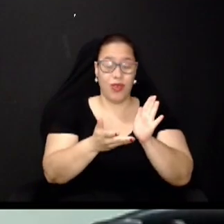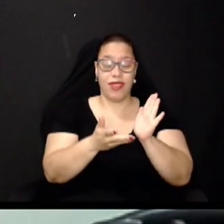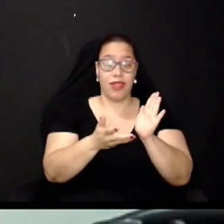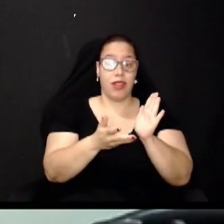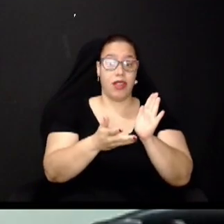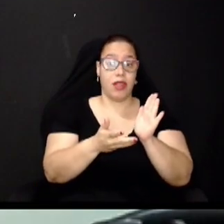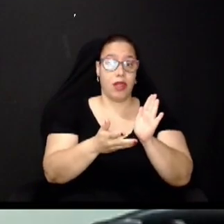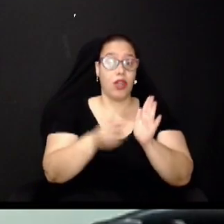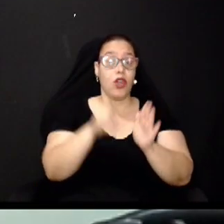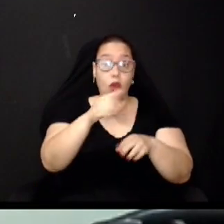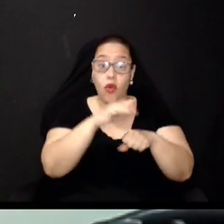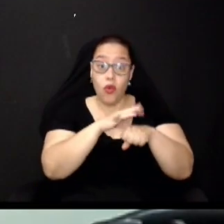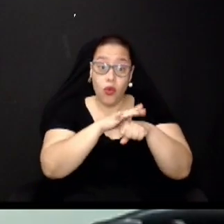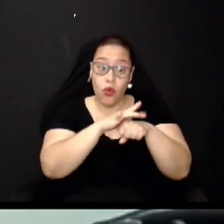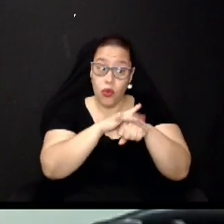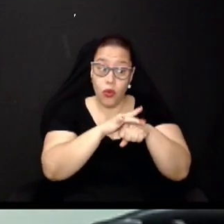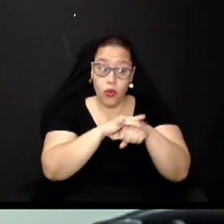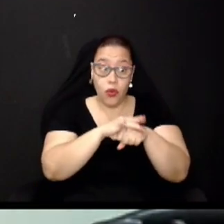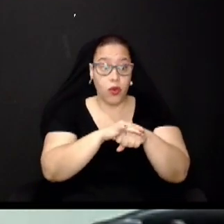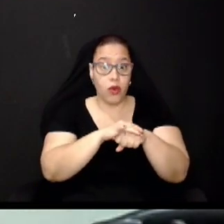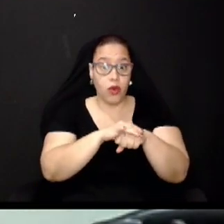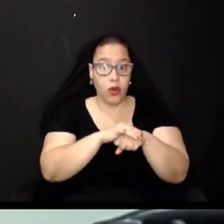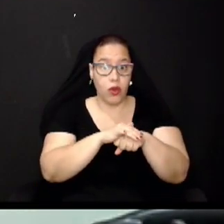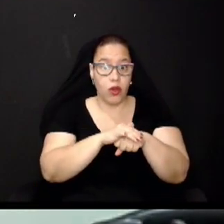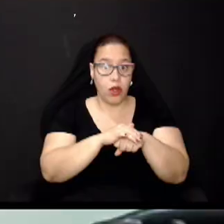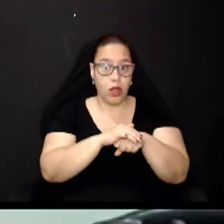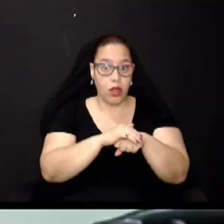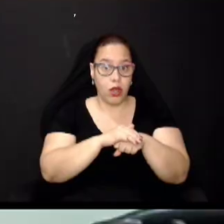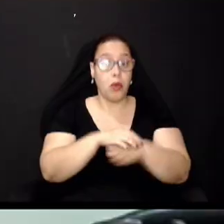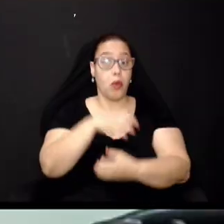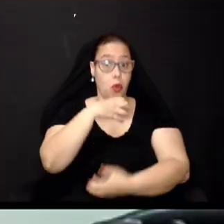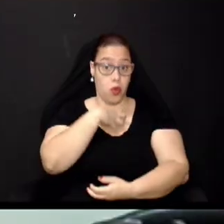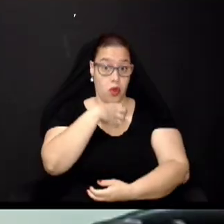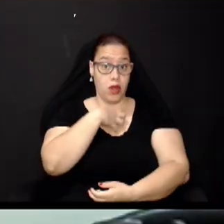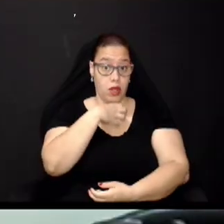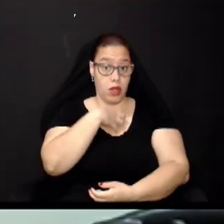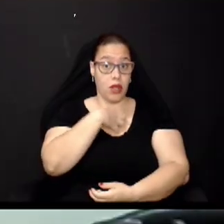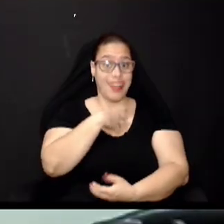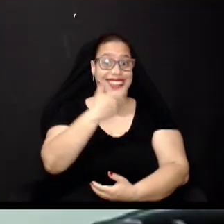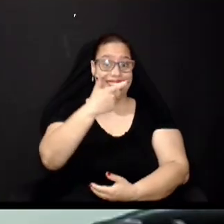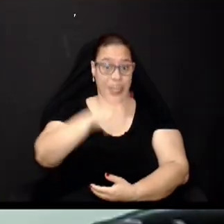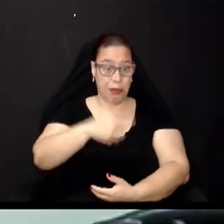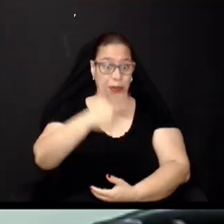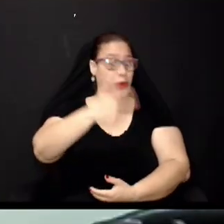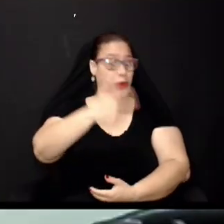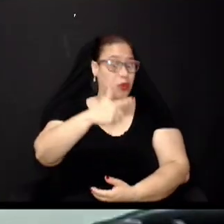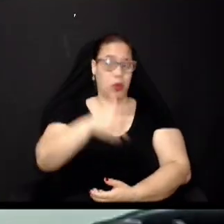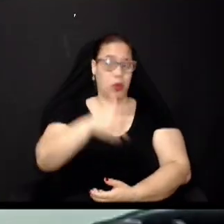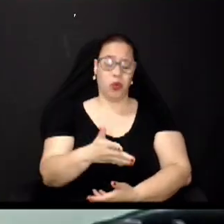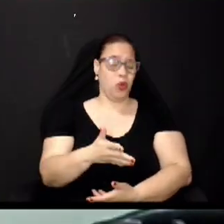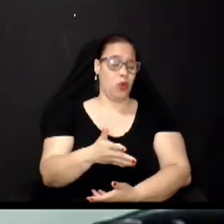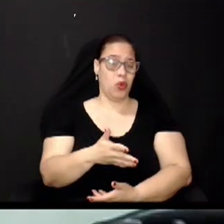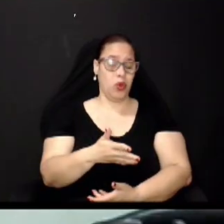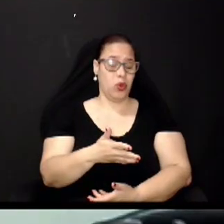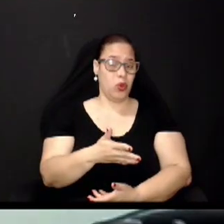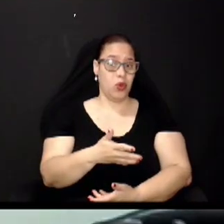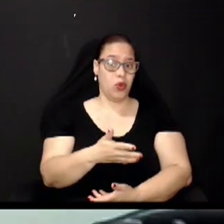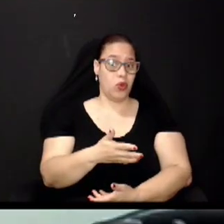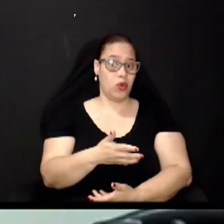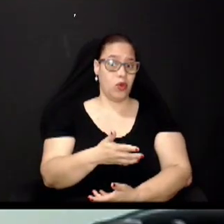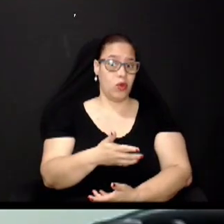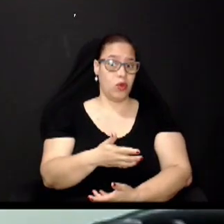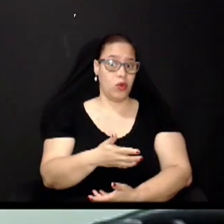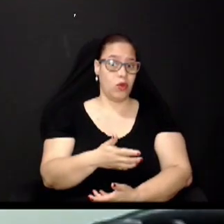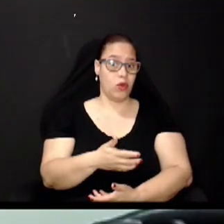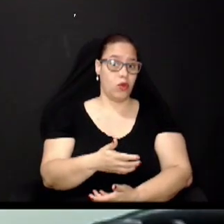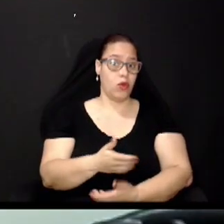doente, então vamos colocar isso como um sintoma, essa repetição, né? De muitas vezes não, né, voltar